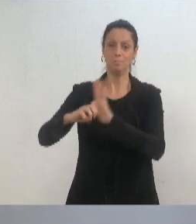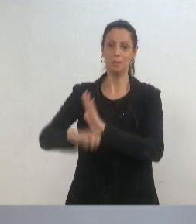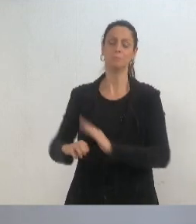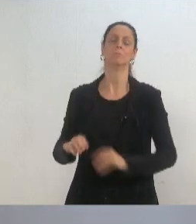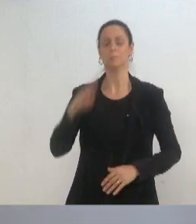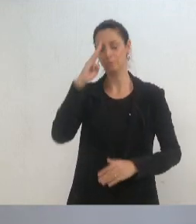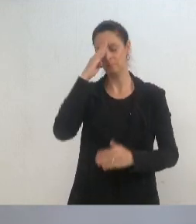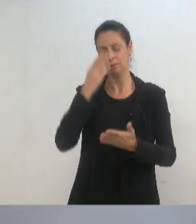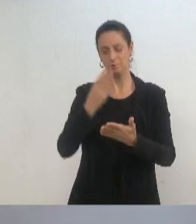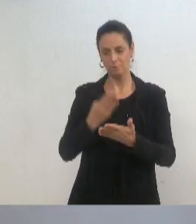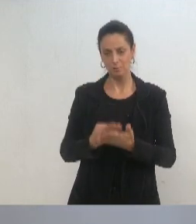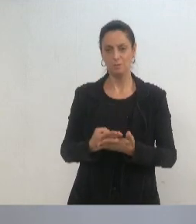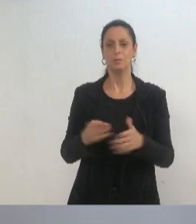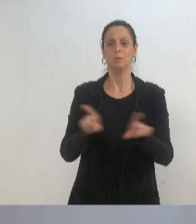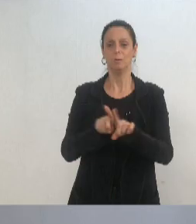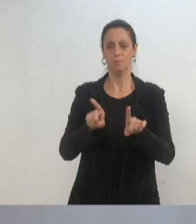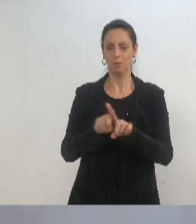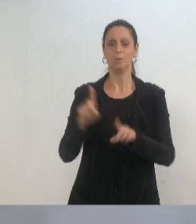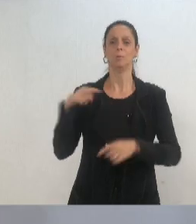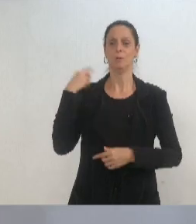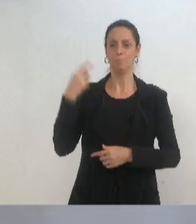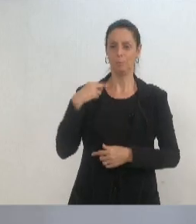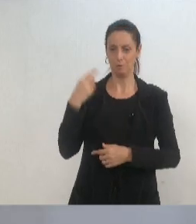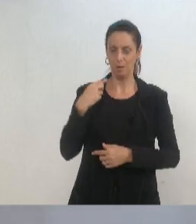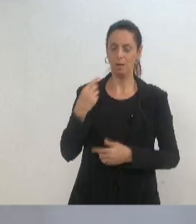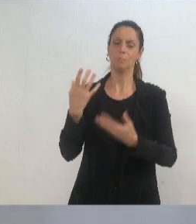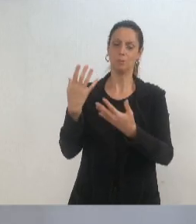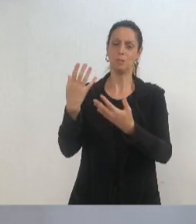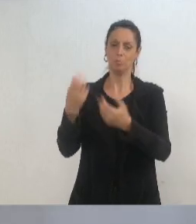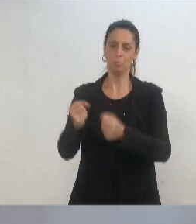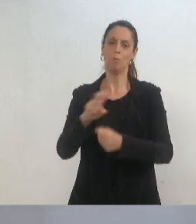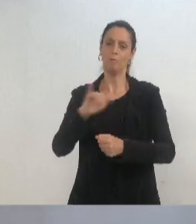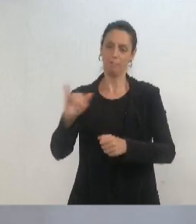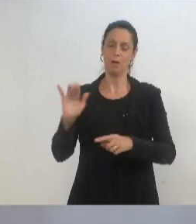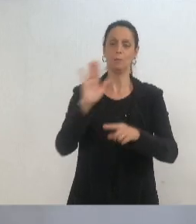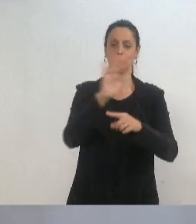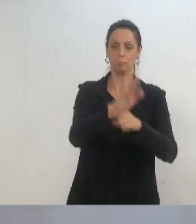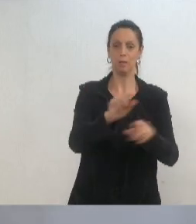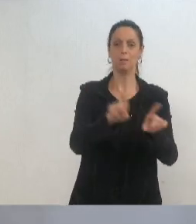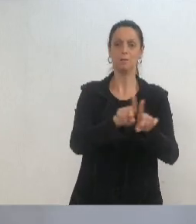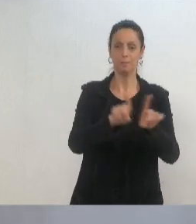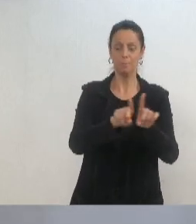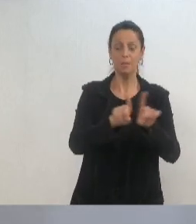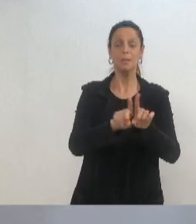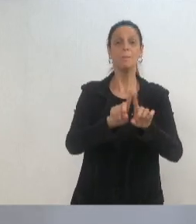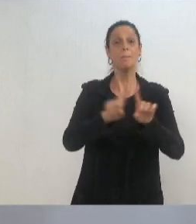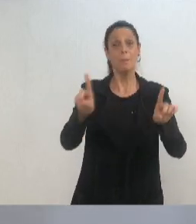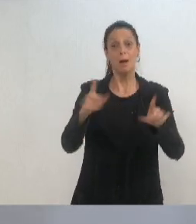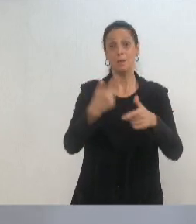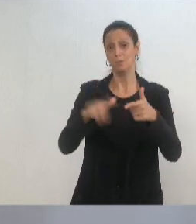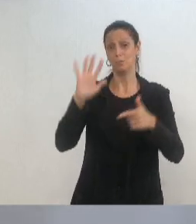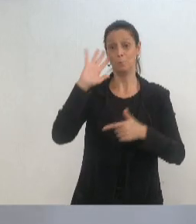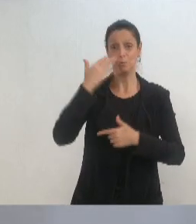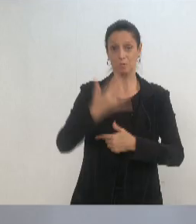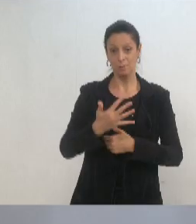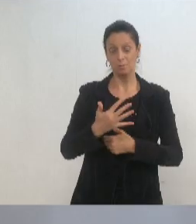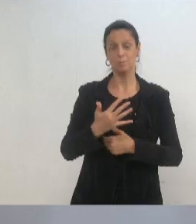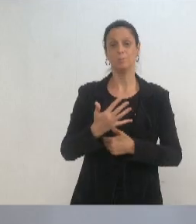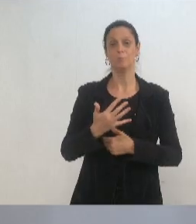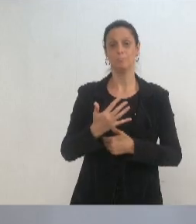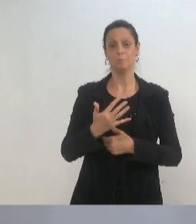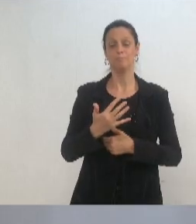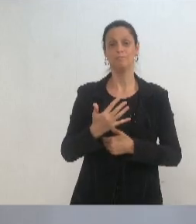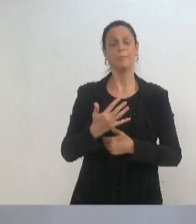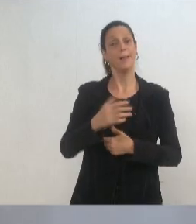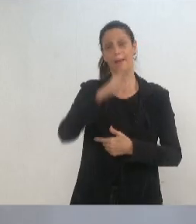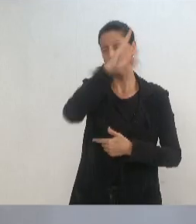dos nossos deputados de receberem as demandas, vão com certeza ajudar na medida do possível, mas a solução virá por iniciativa